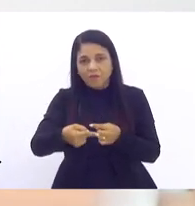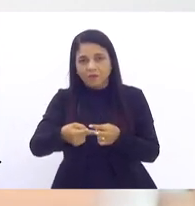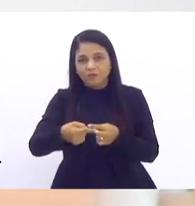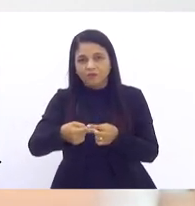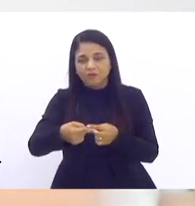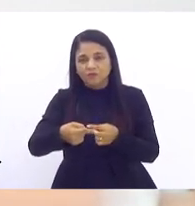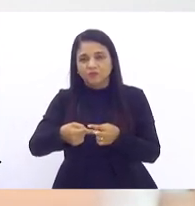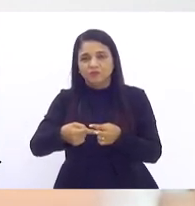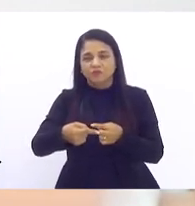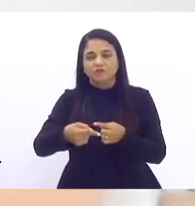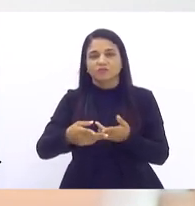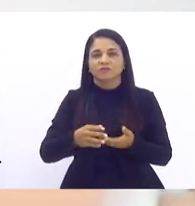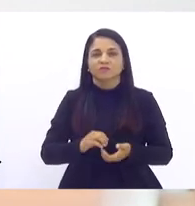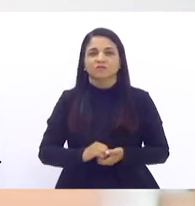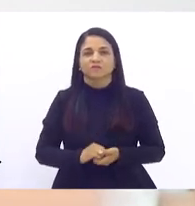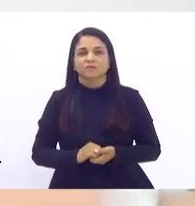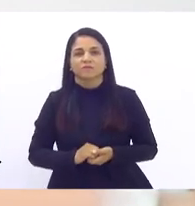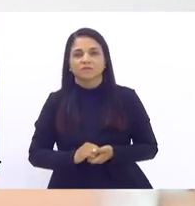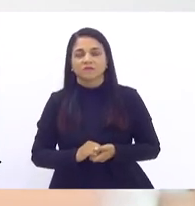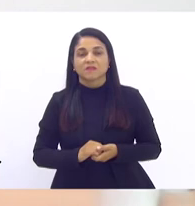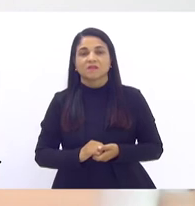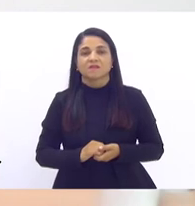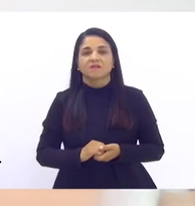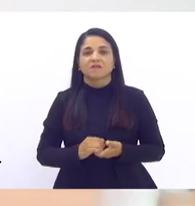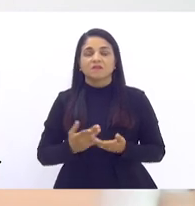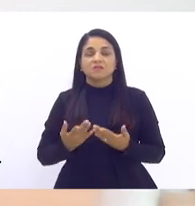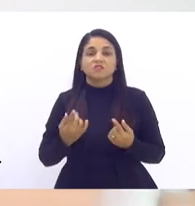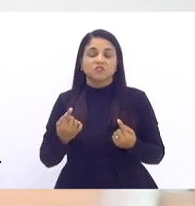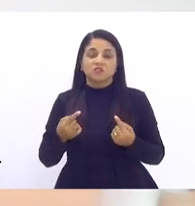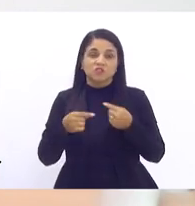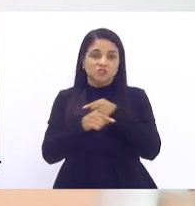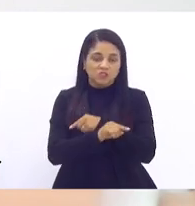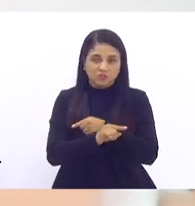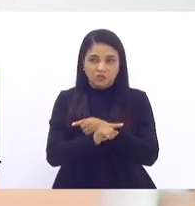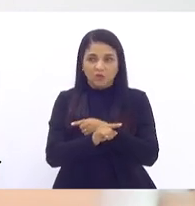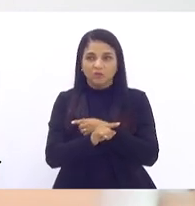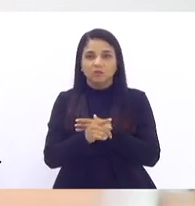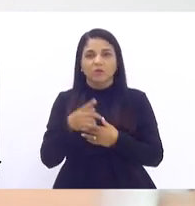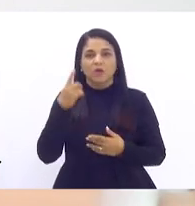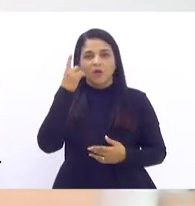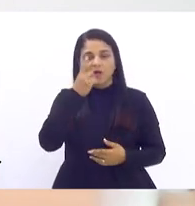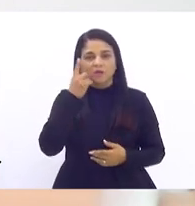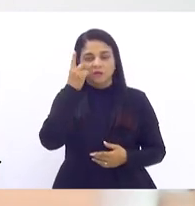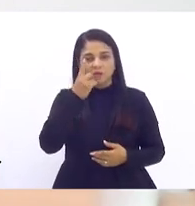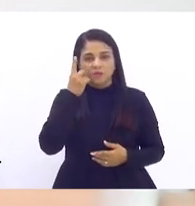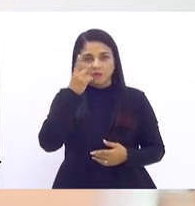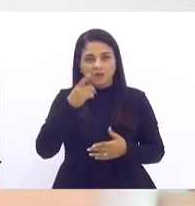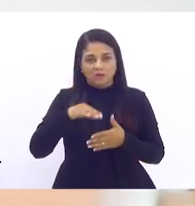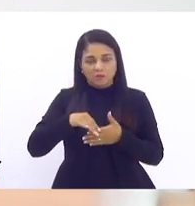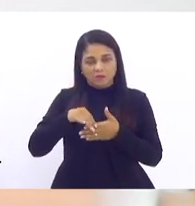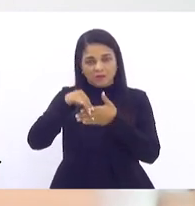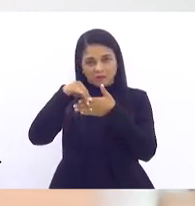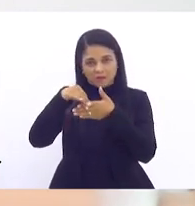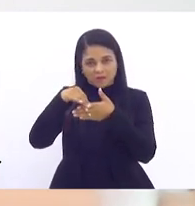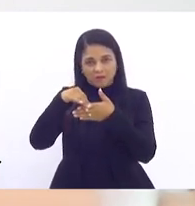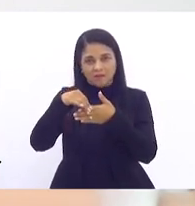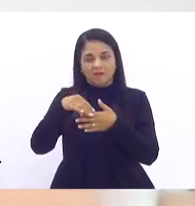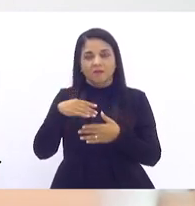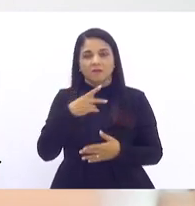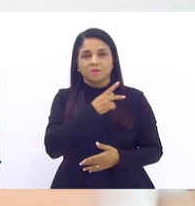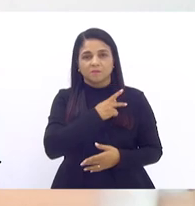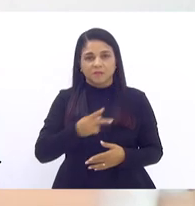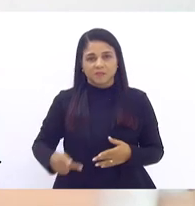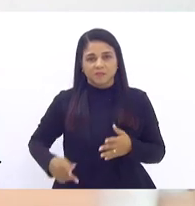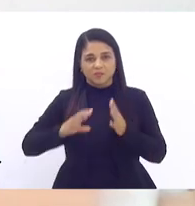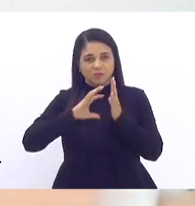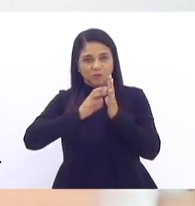então de encontro até com que o deputado nosso Líder aí é presidente do